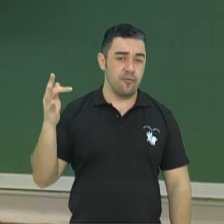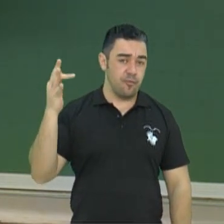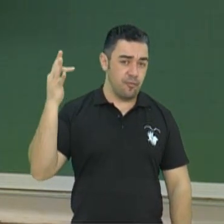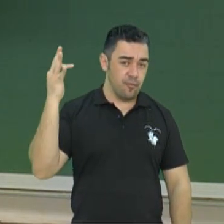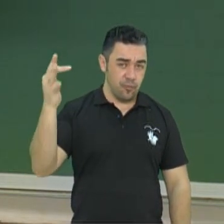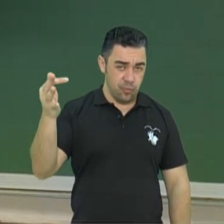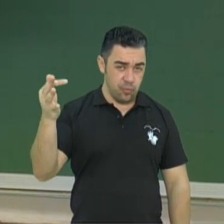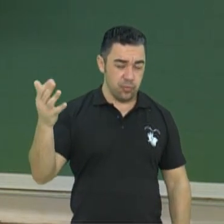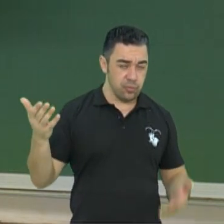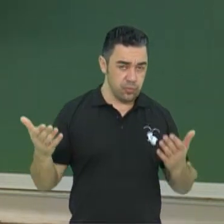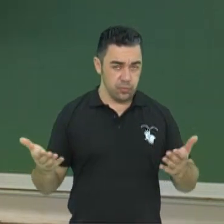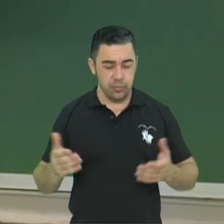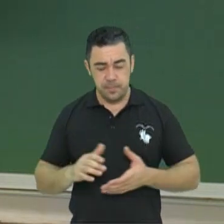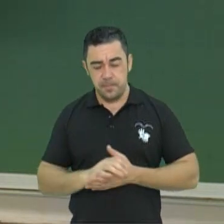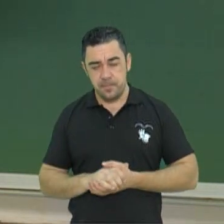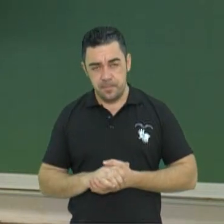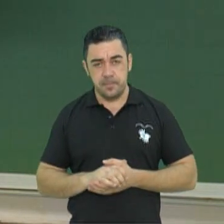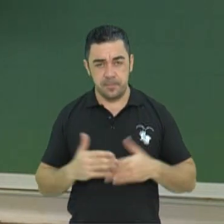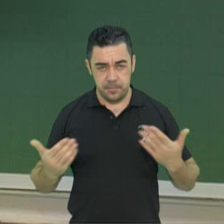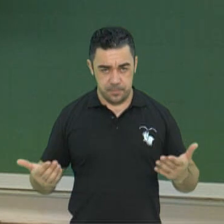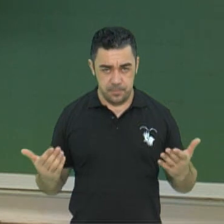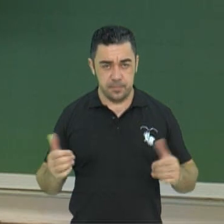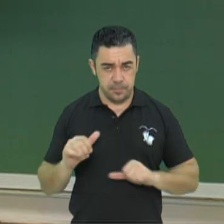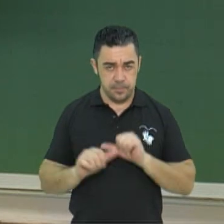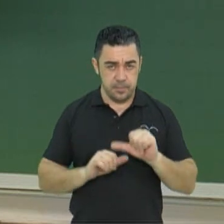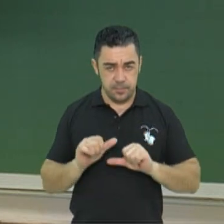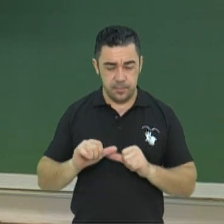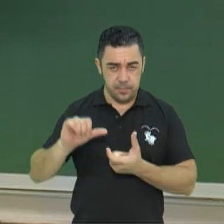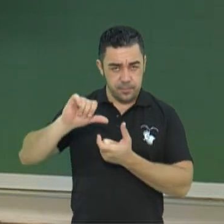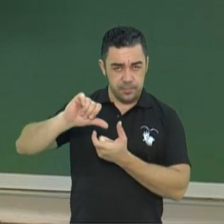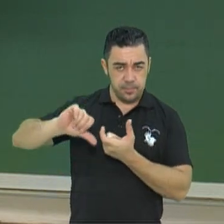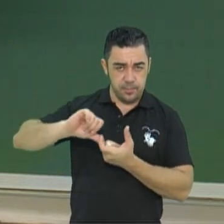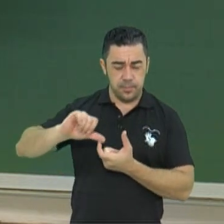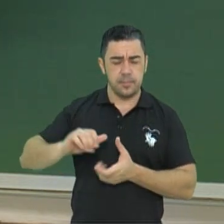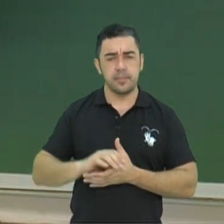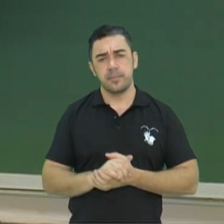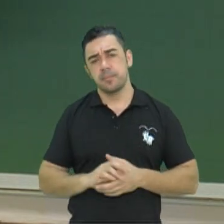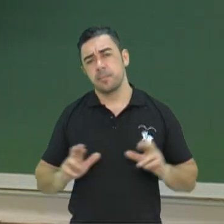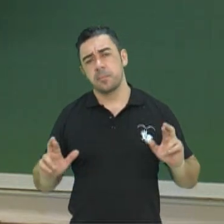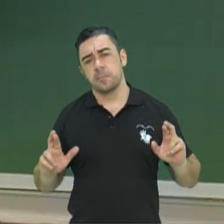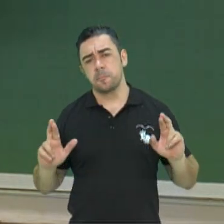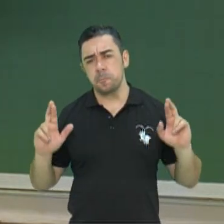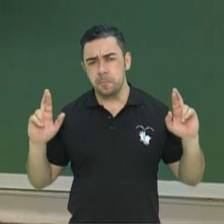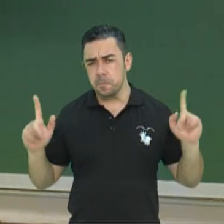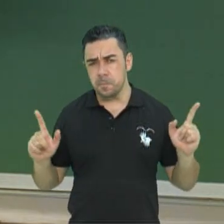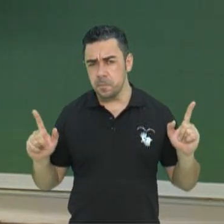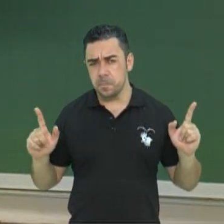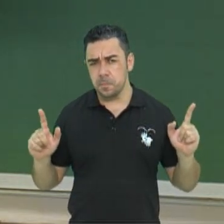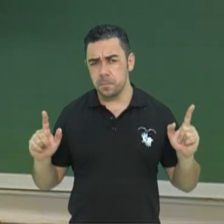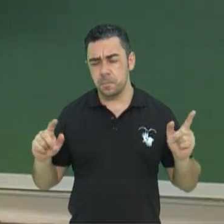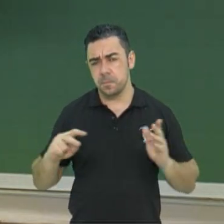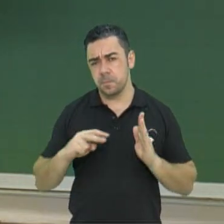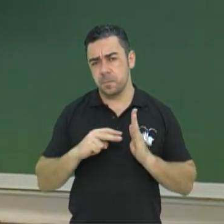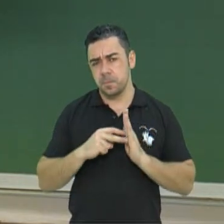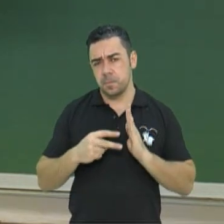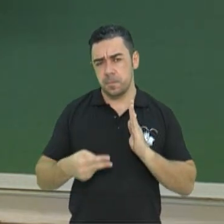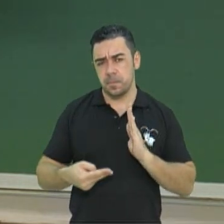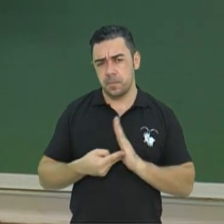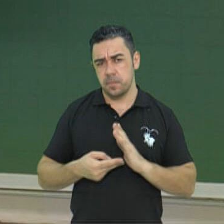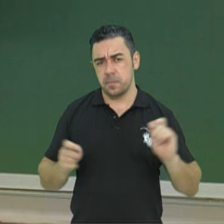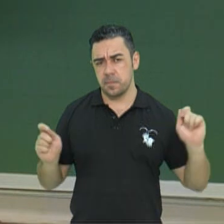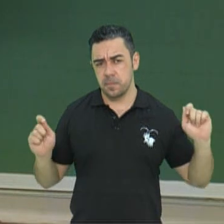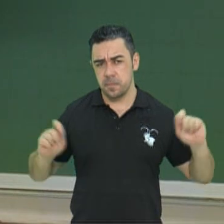verbo ser, utilizado no futuro, fica como será. Que diferença de sentido é